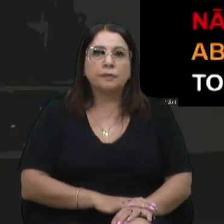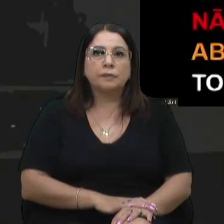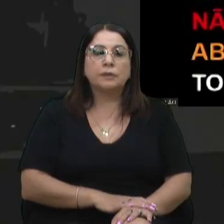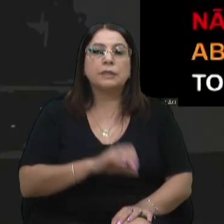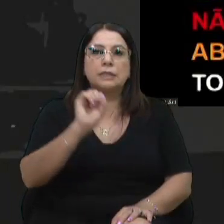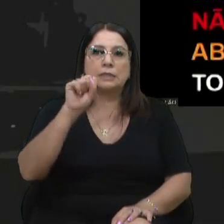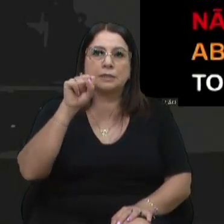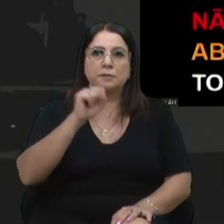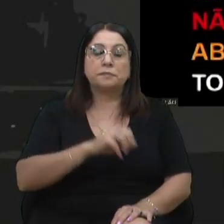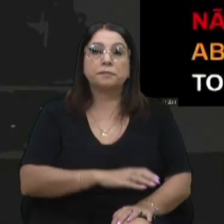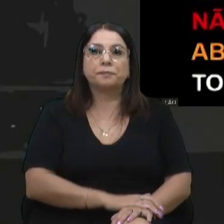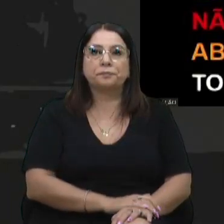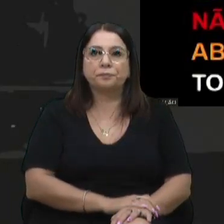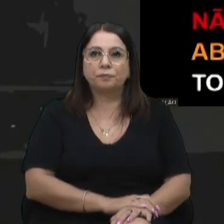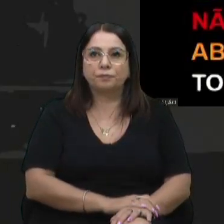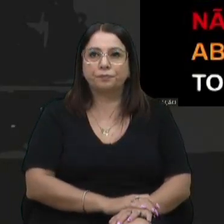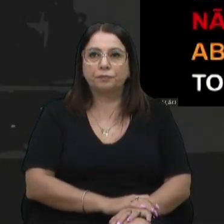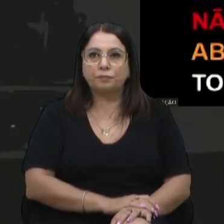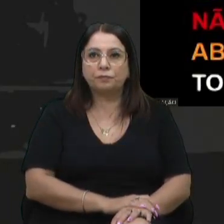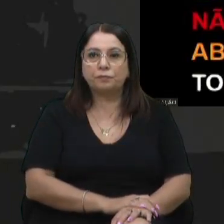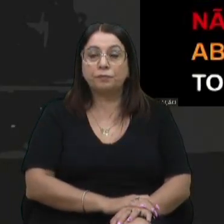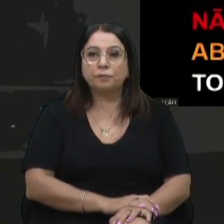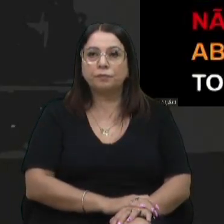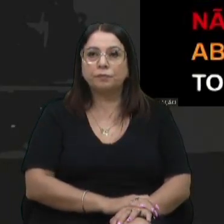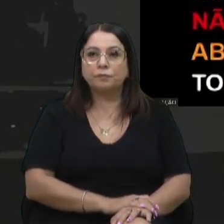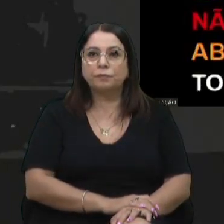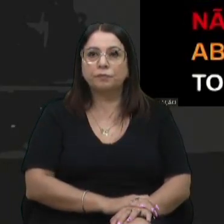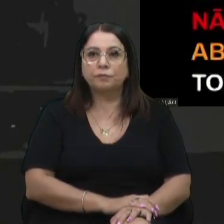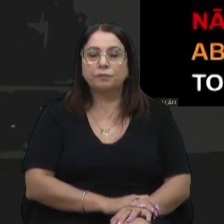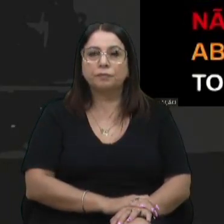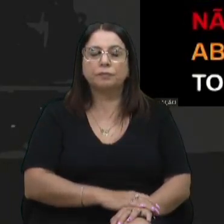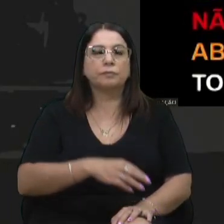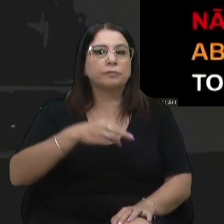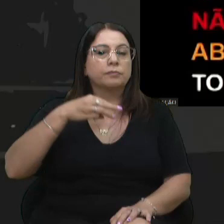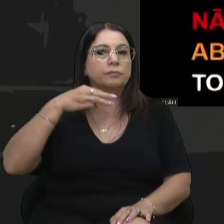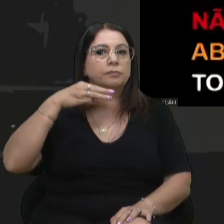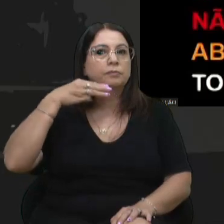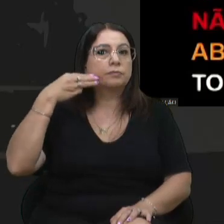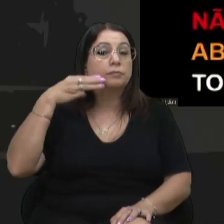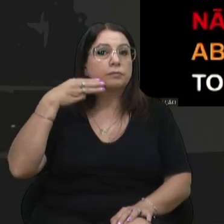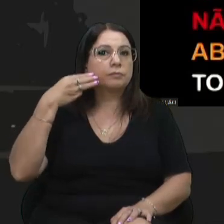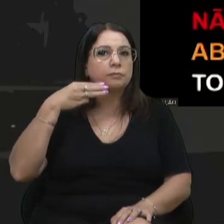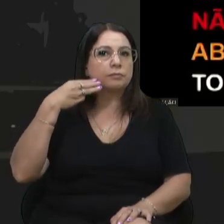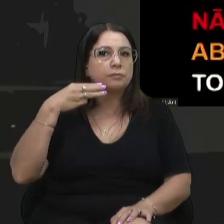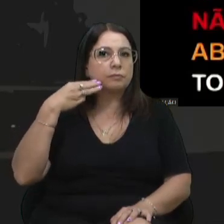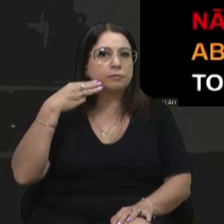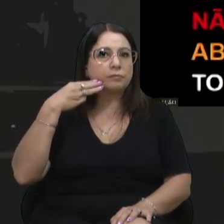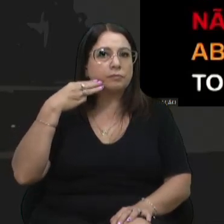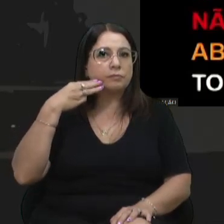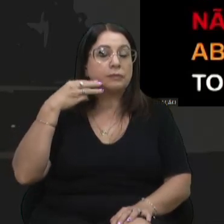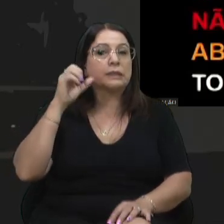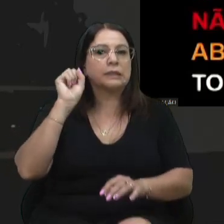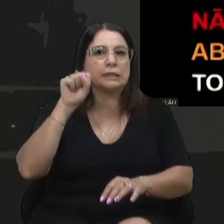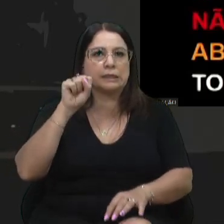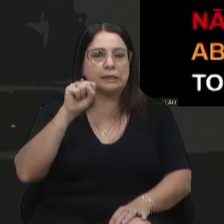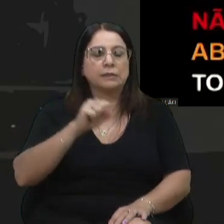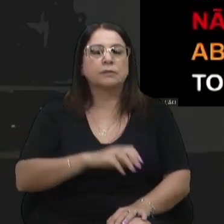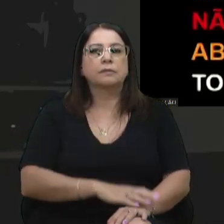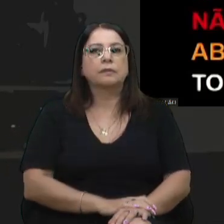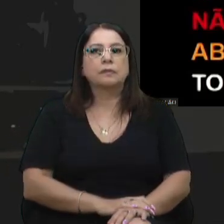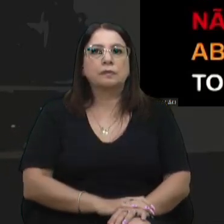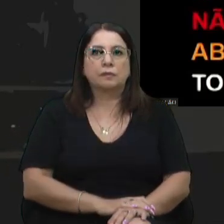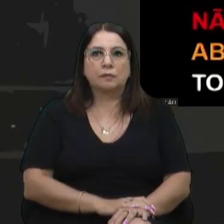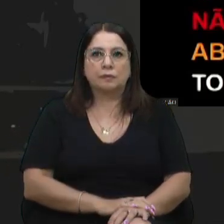Voto sim, presidente. Bortola vota sim. Marisol Santos, como vota? Voto sim, senhor